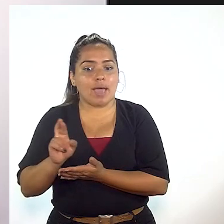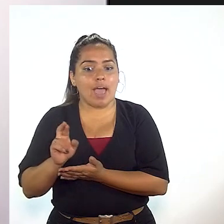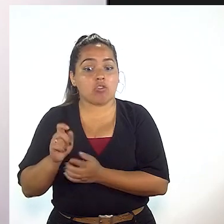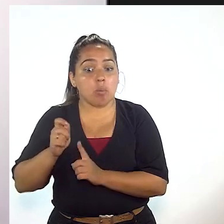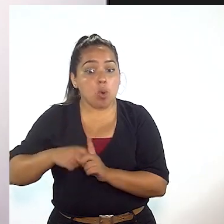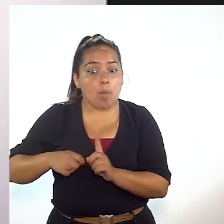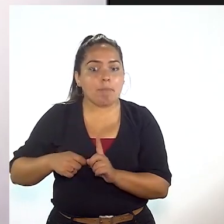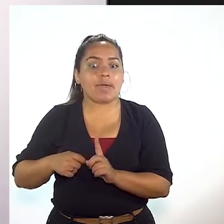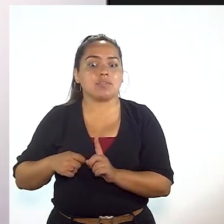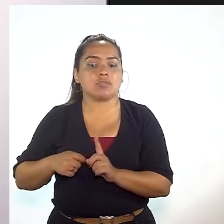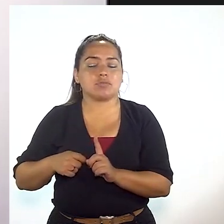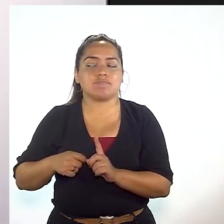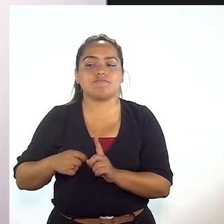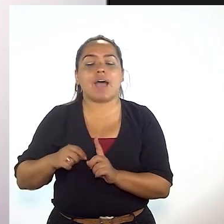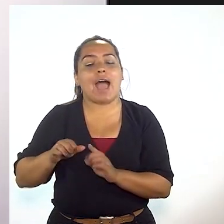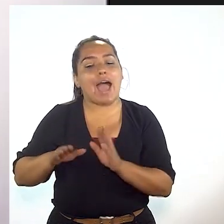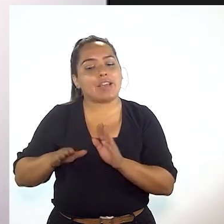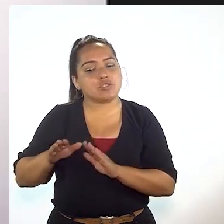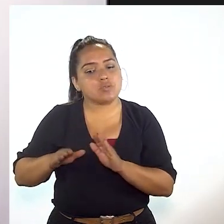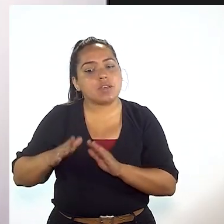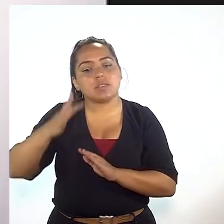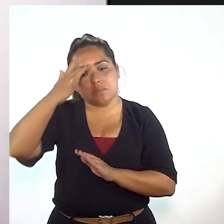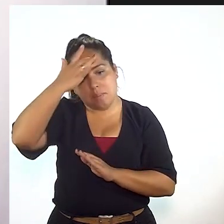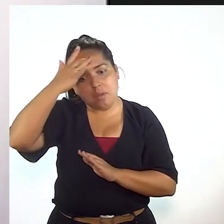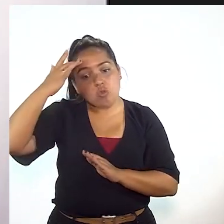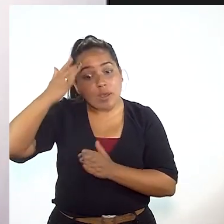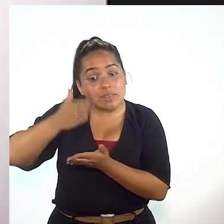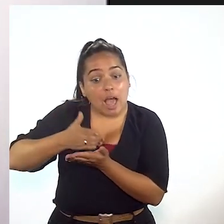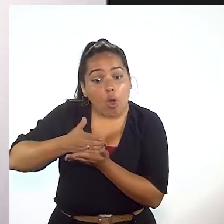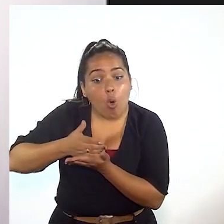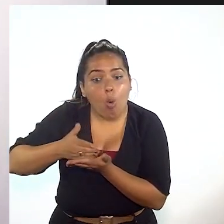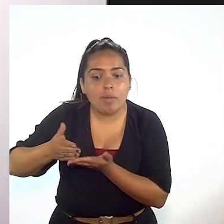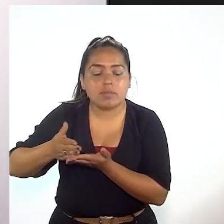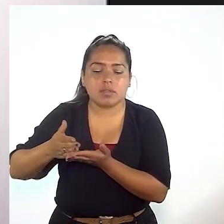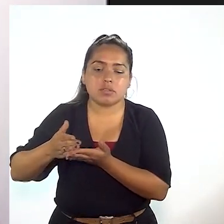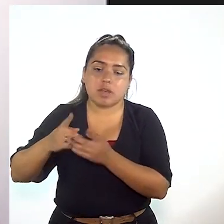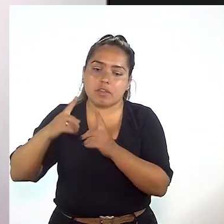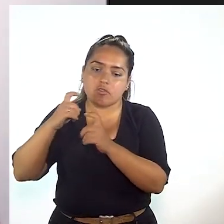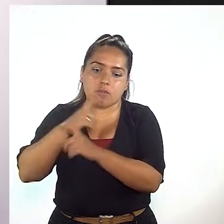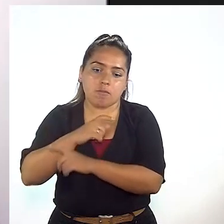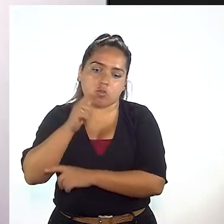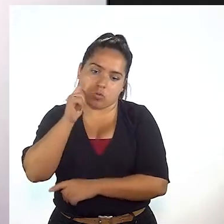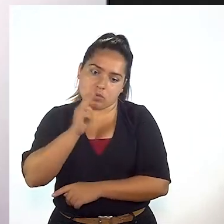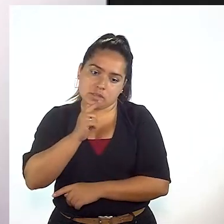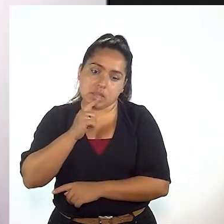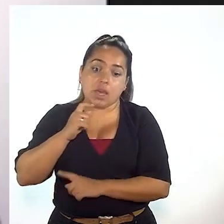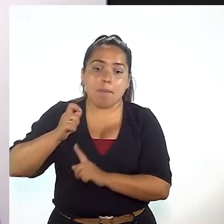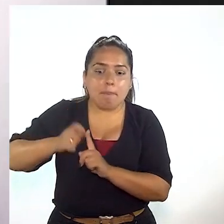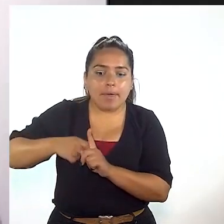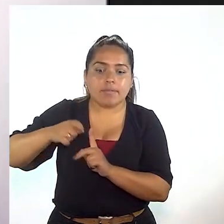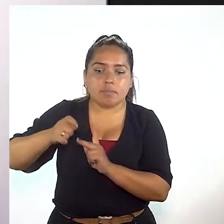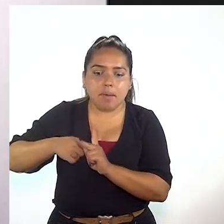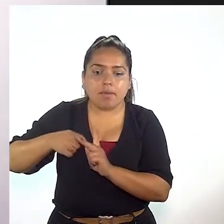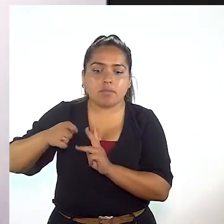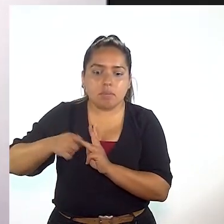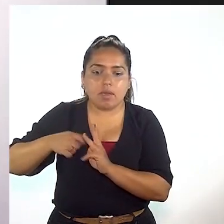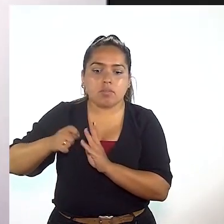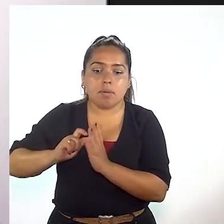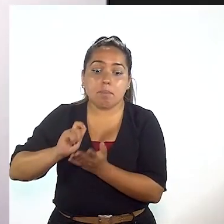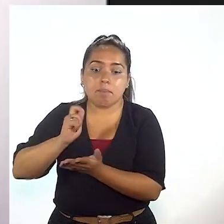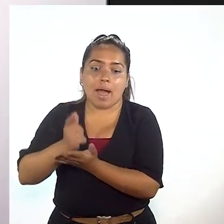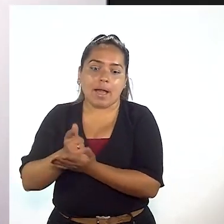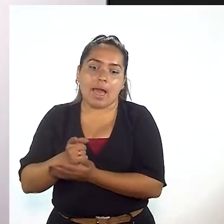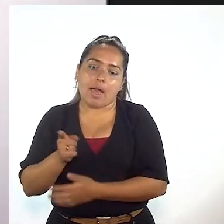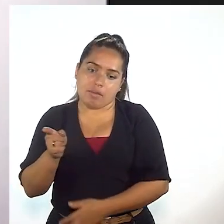desse site até no valor, que 50 reais ainda, 50 e pouquinho ainda é muito, é uma coisa muito puxada